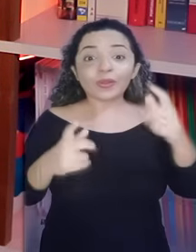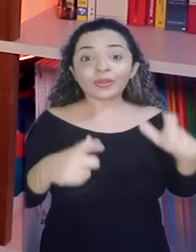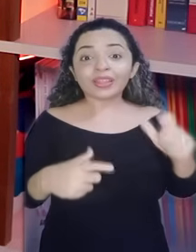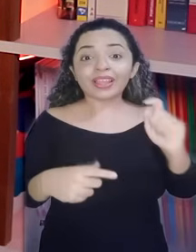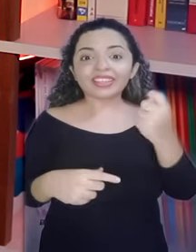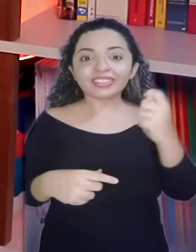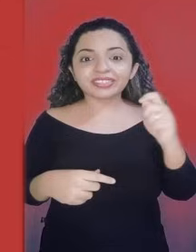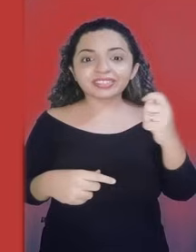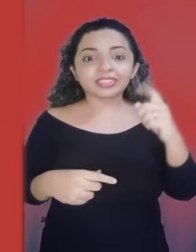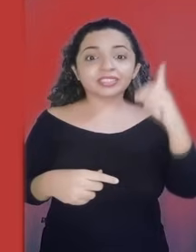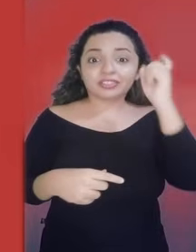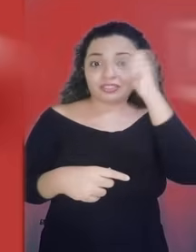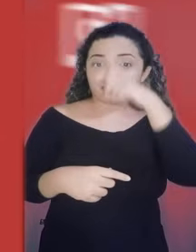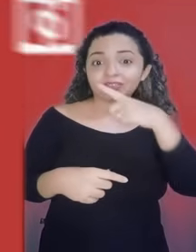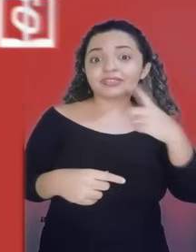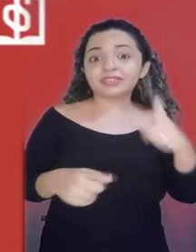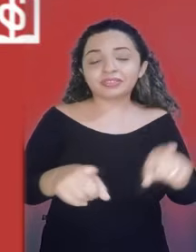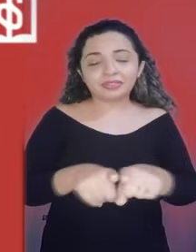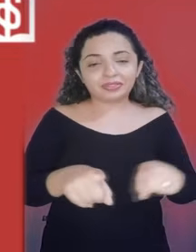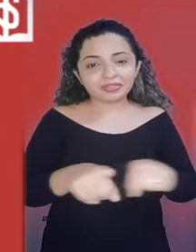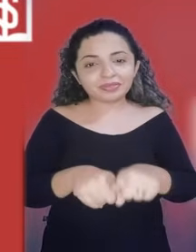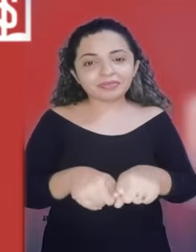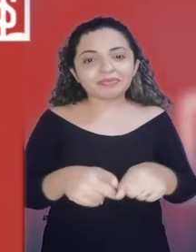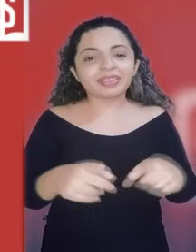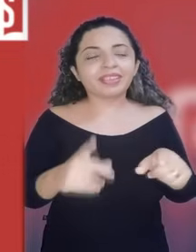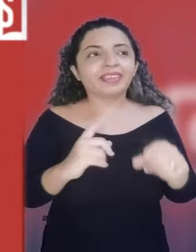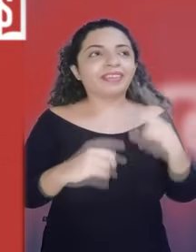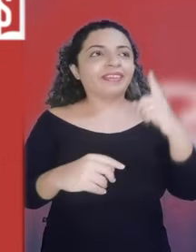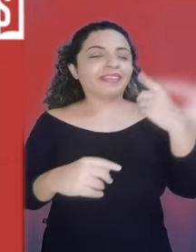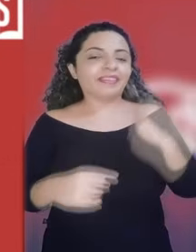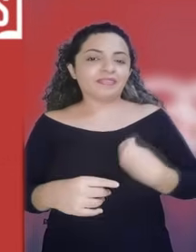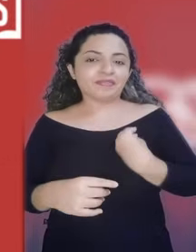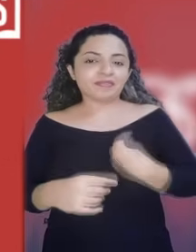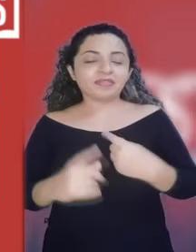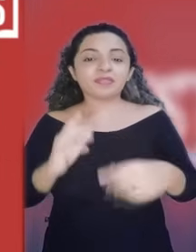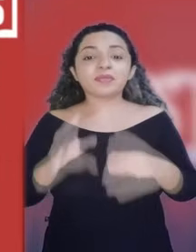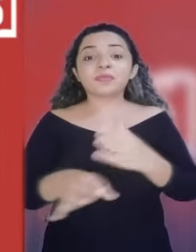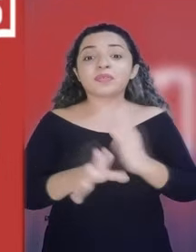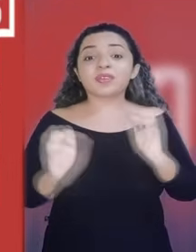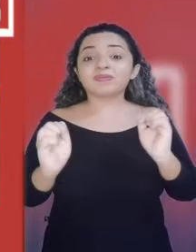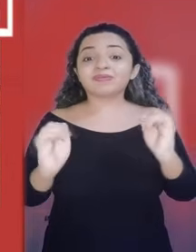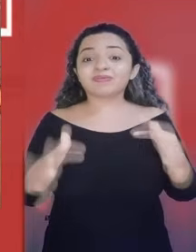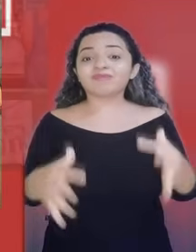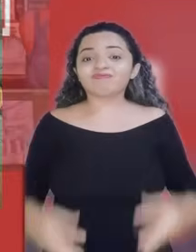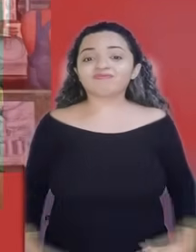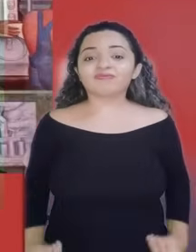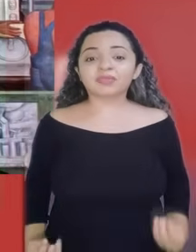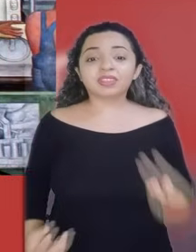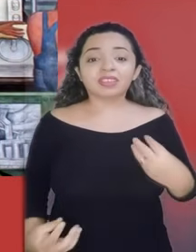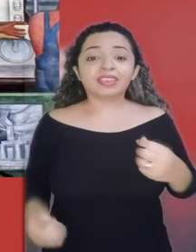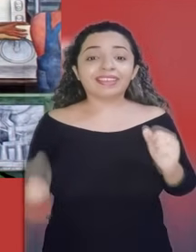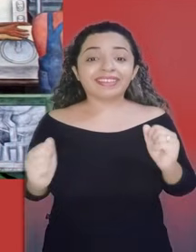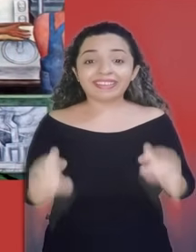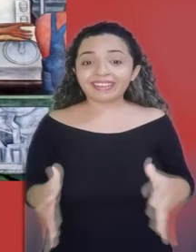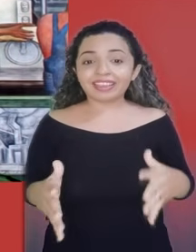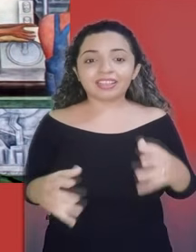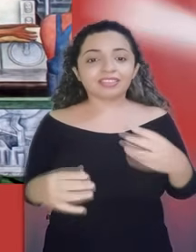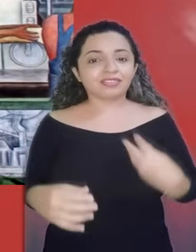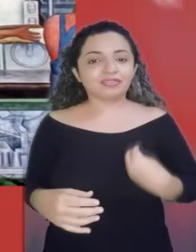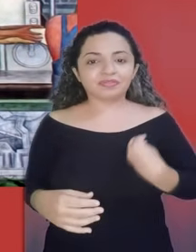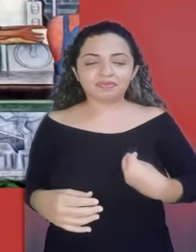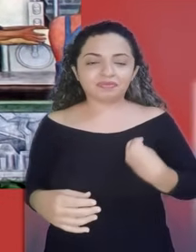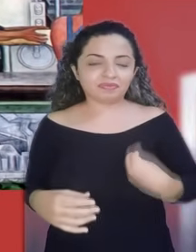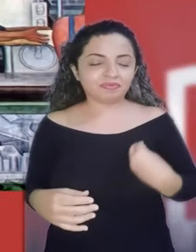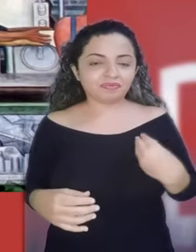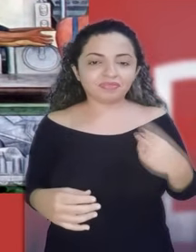custo de vida. E a gente tem uma infinidade de obras, de filmes, de pinturas retratando esse problema social muito